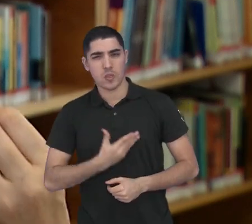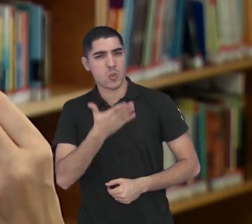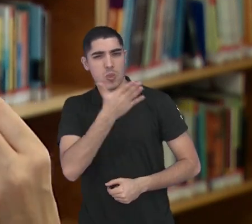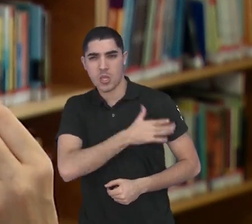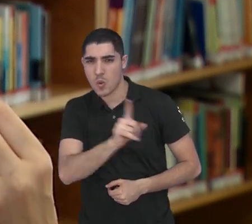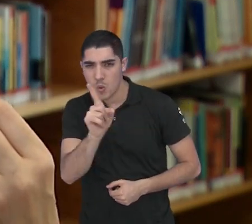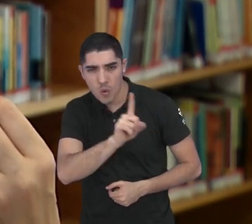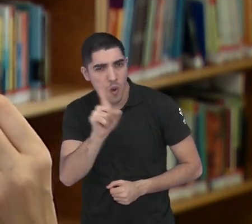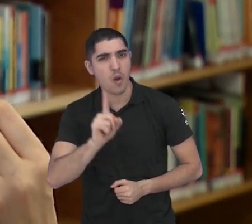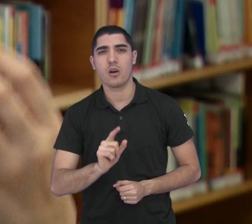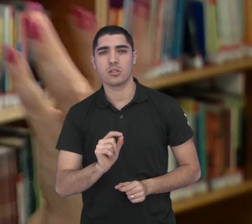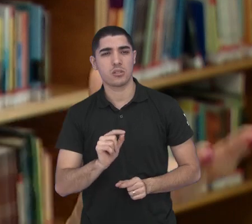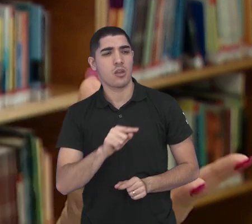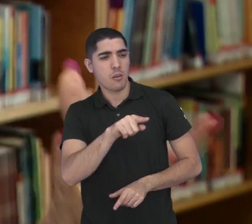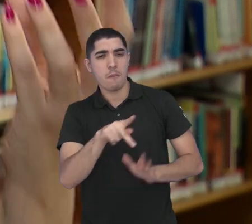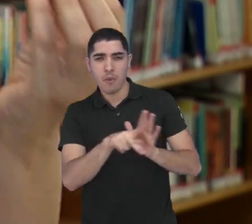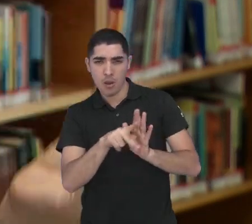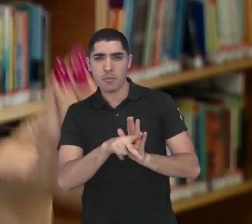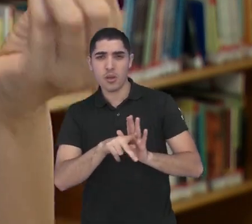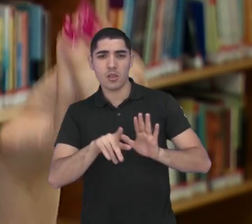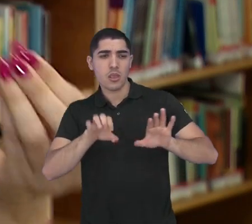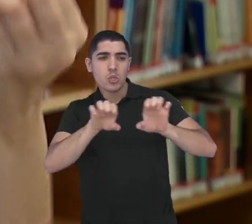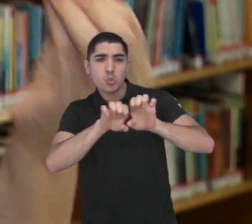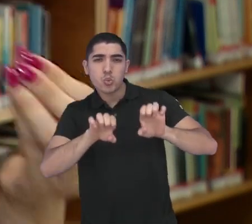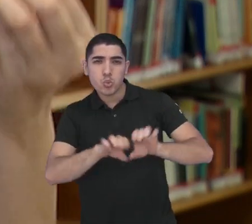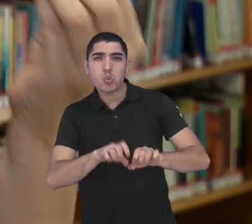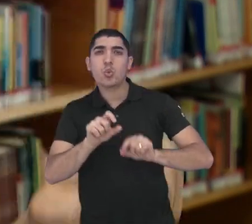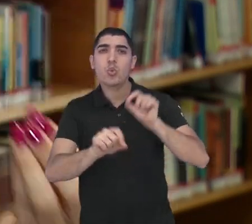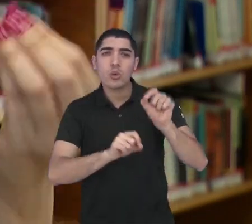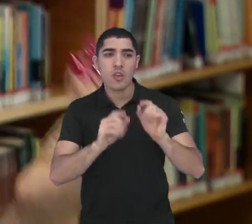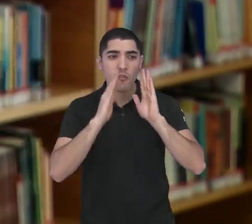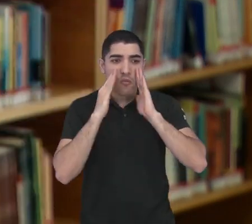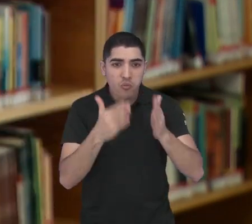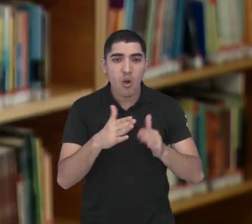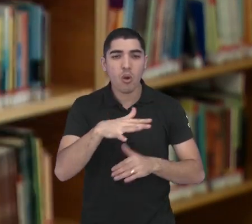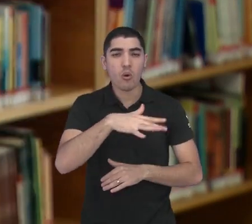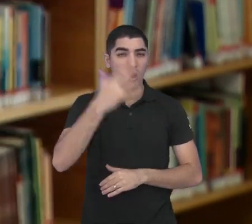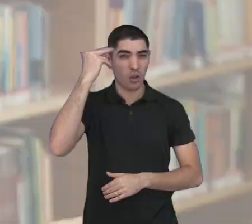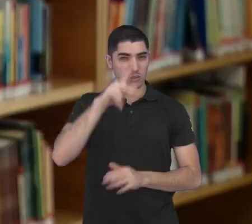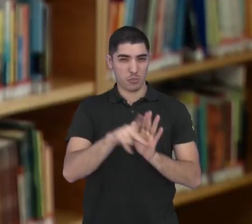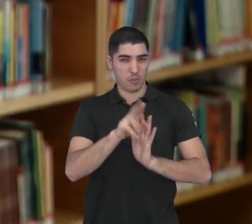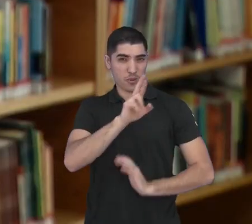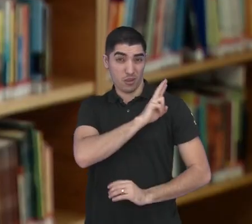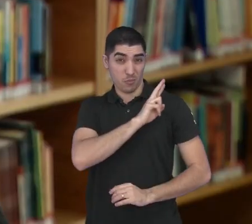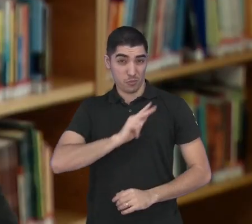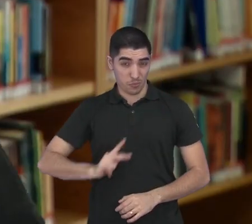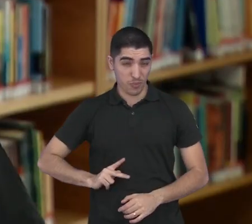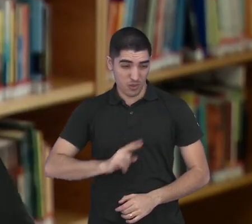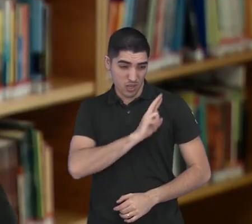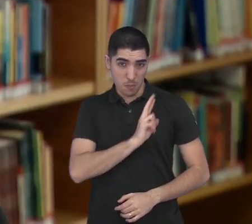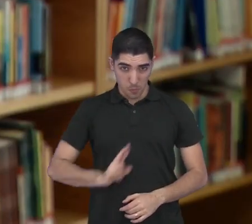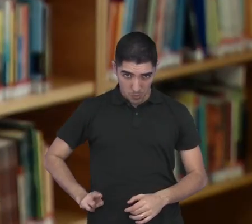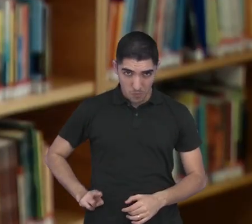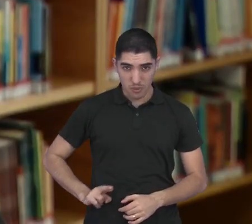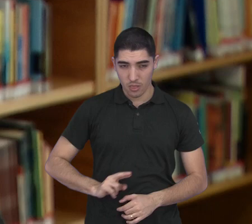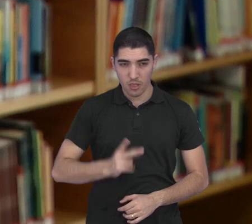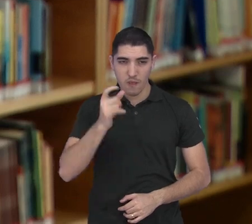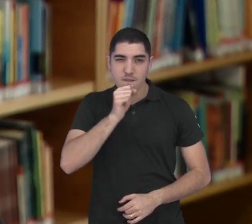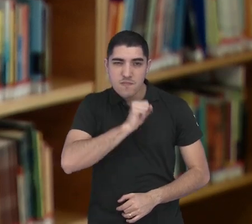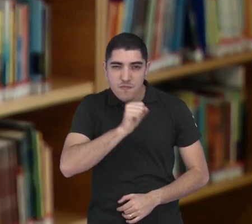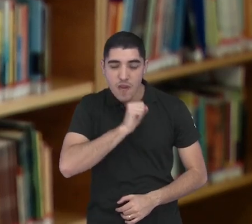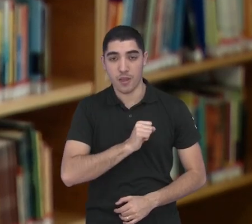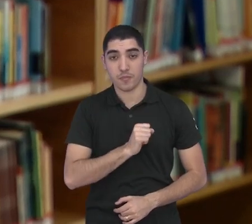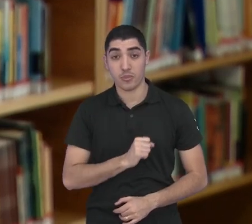mesmo da estrutura, né, dessa estrutura viciada da República Velha. Na verdade, é uma informação interessante. Todas